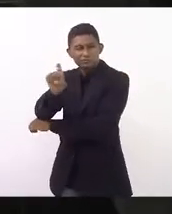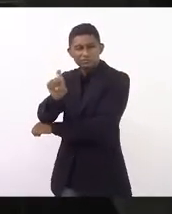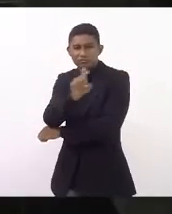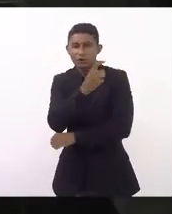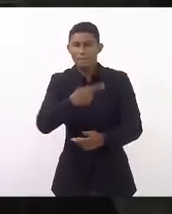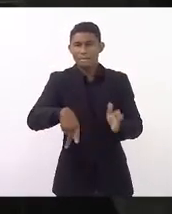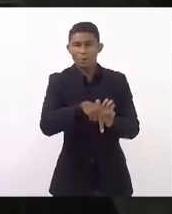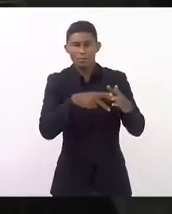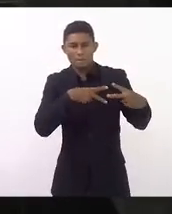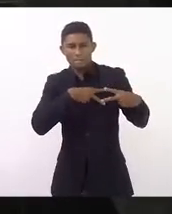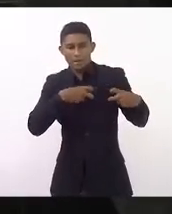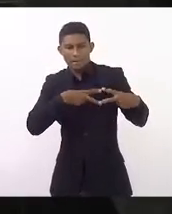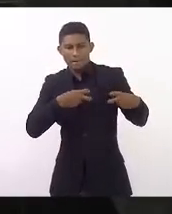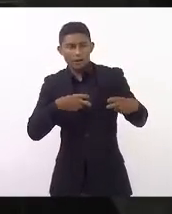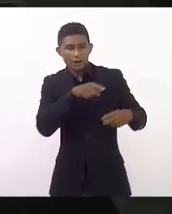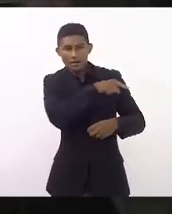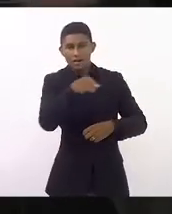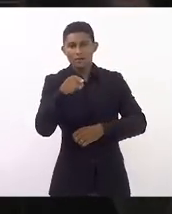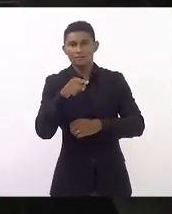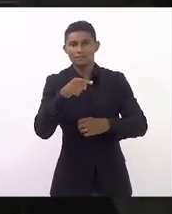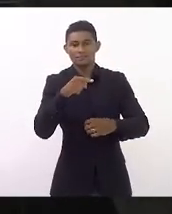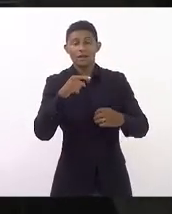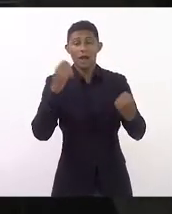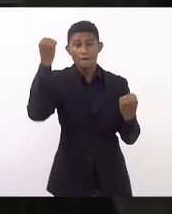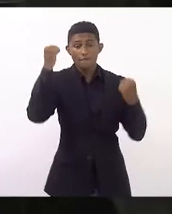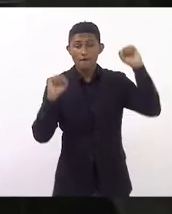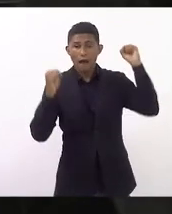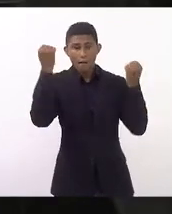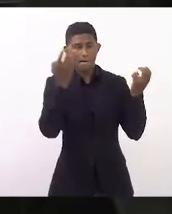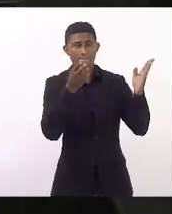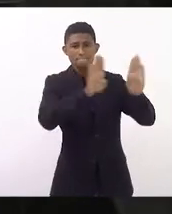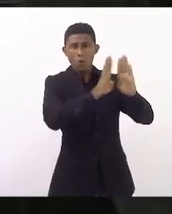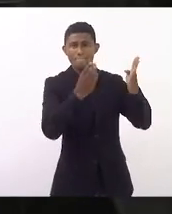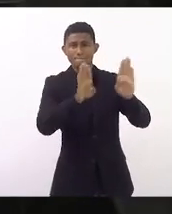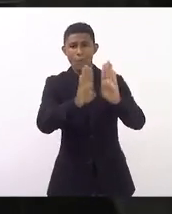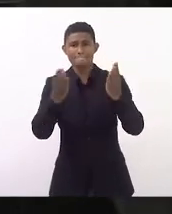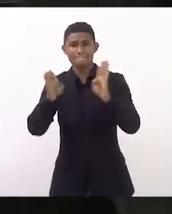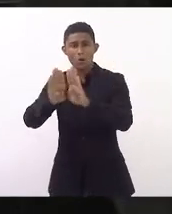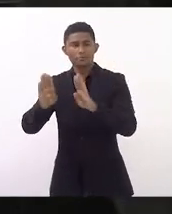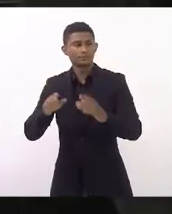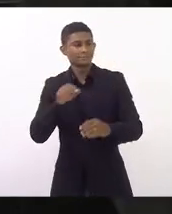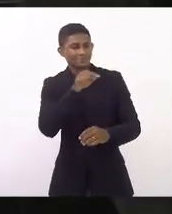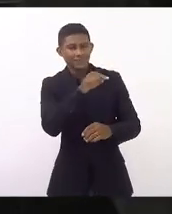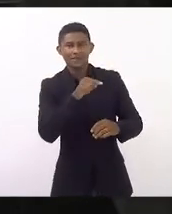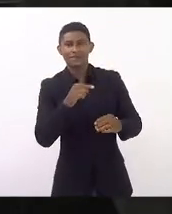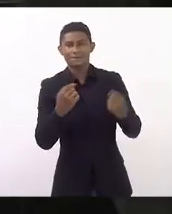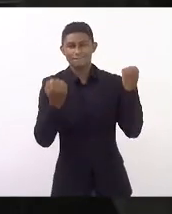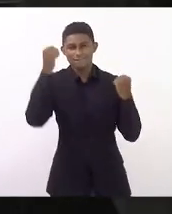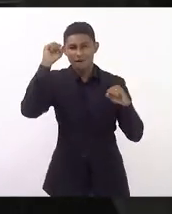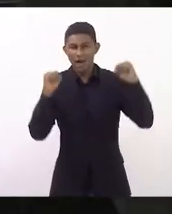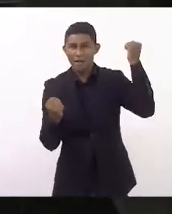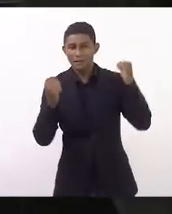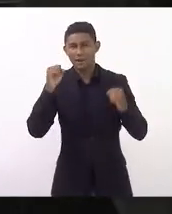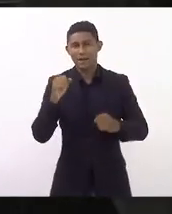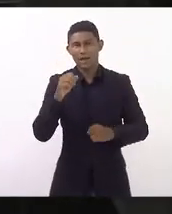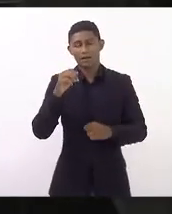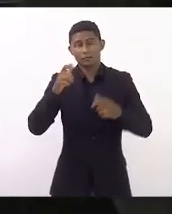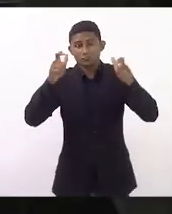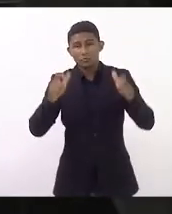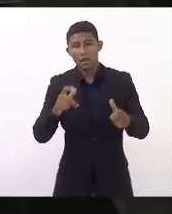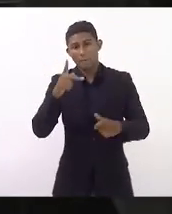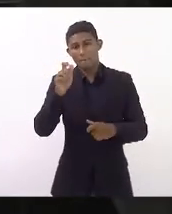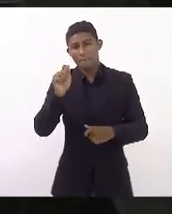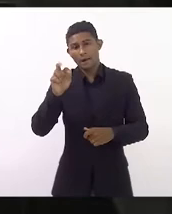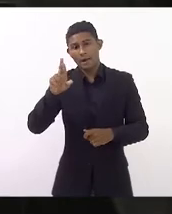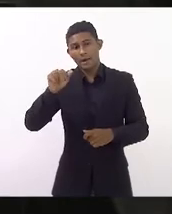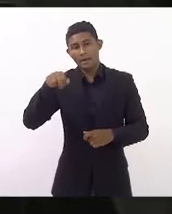sendo fechadas uma a uma, sobretudo a Araucária, no Paraná, de grandes proporções. Por isso, quero ressaltar a importância do projeto,